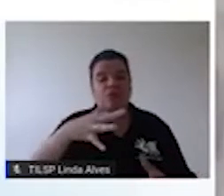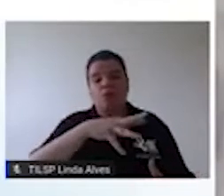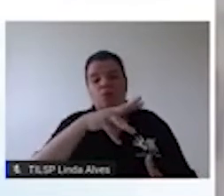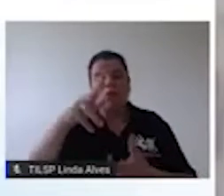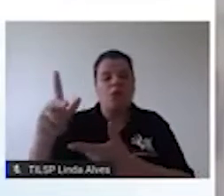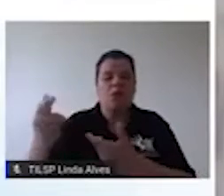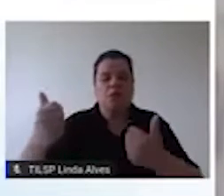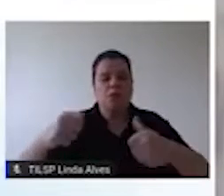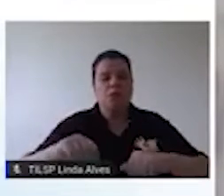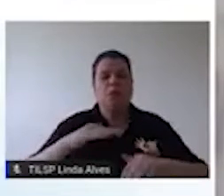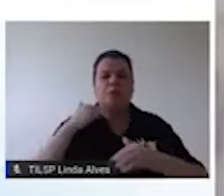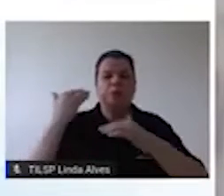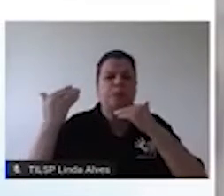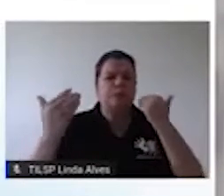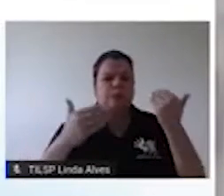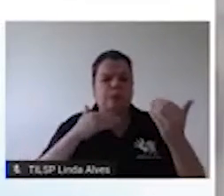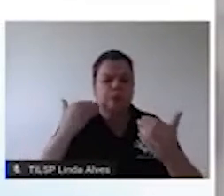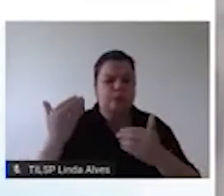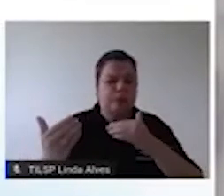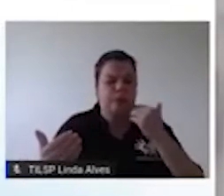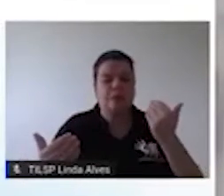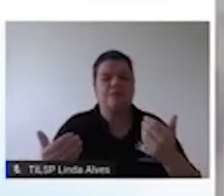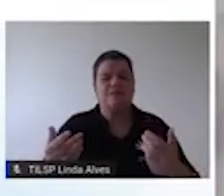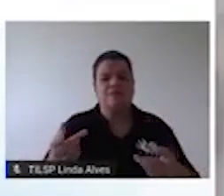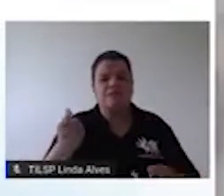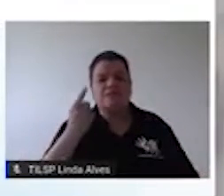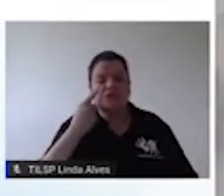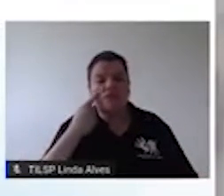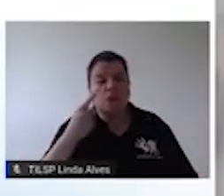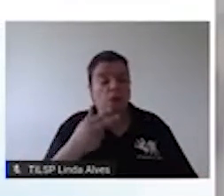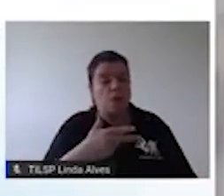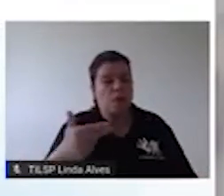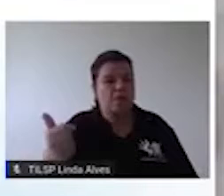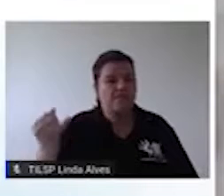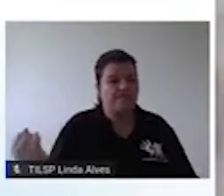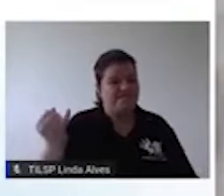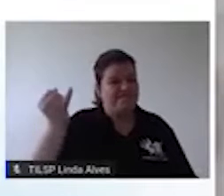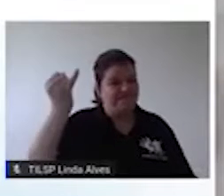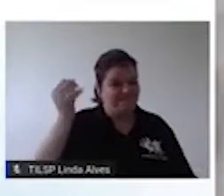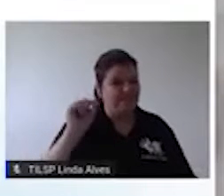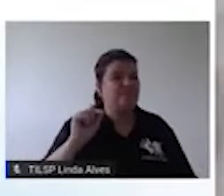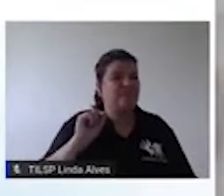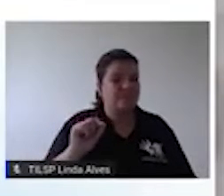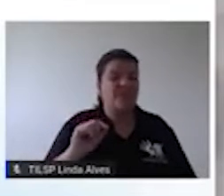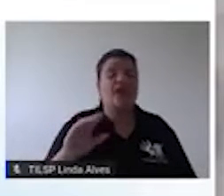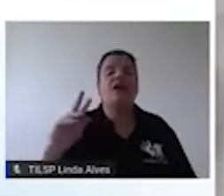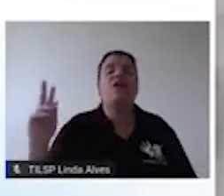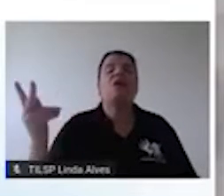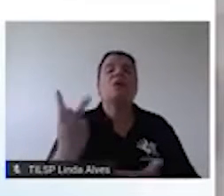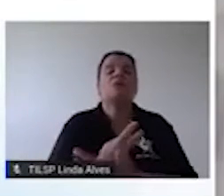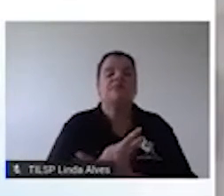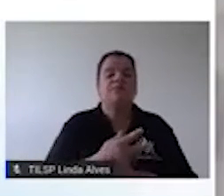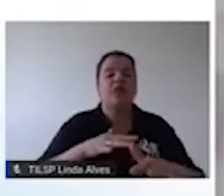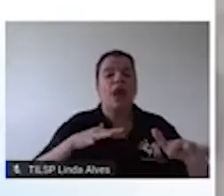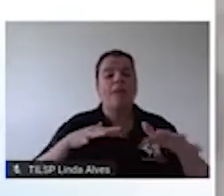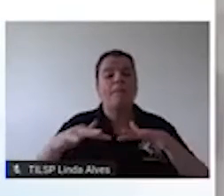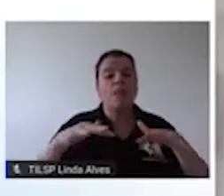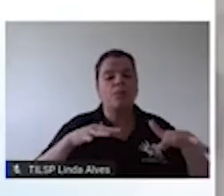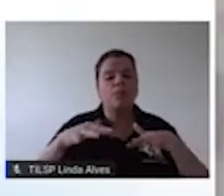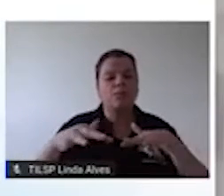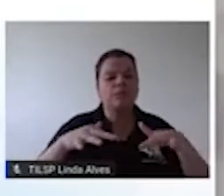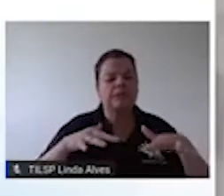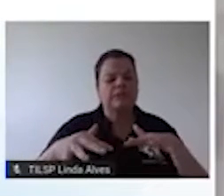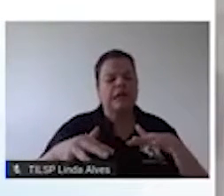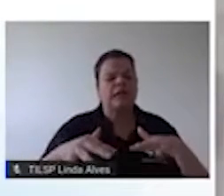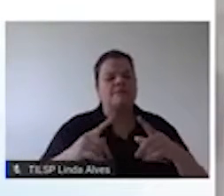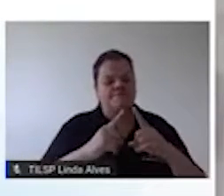provocou algumas coisas realmente muito originais e muito importantes. Uma delas foi a mobilização da comunidade